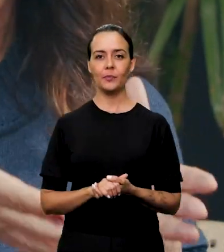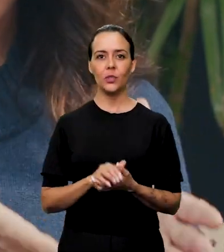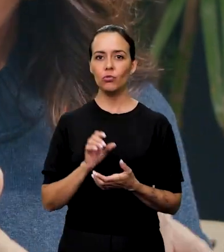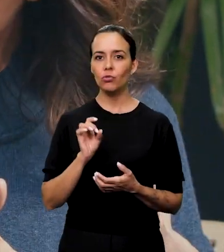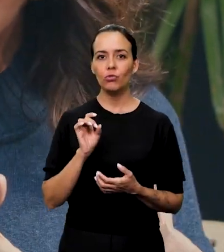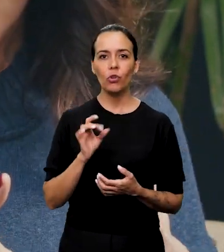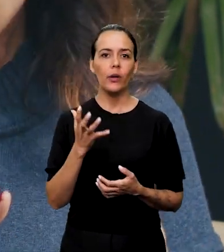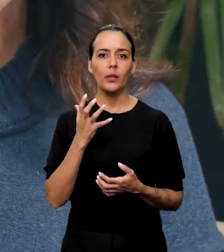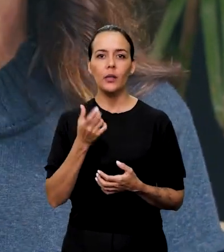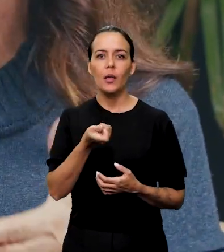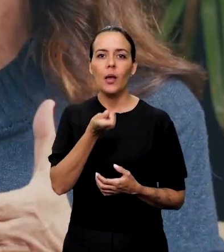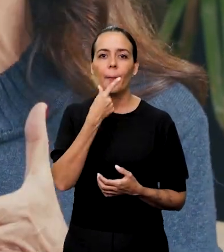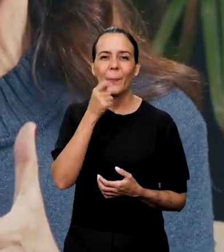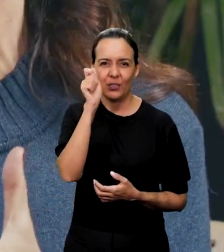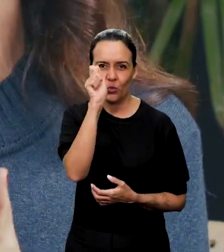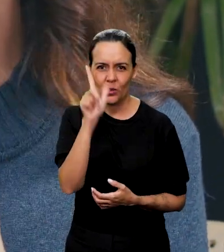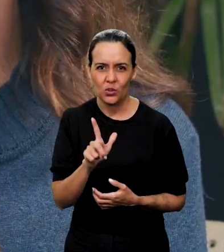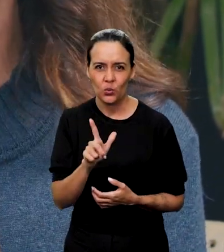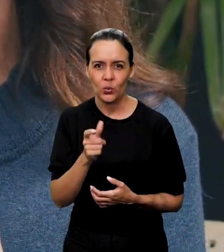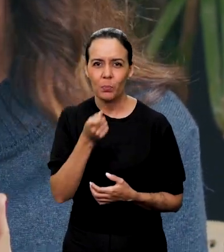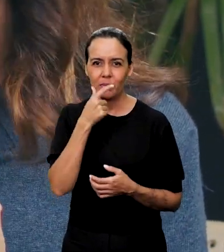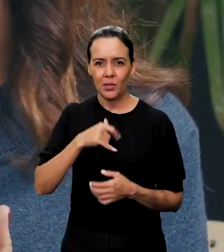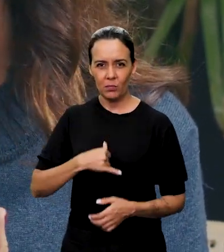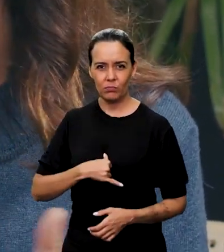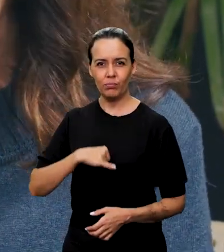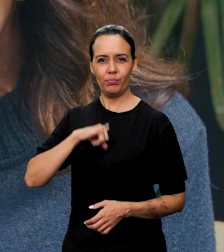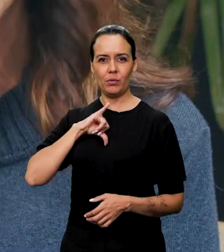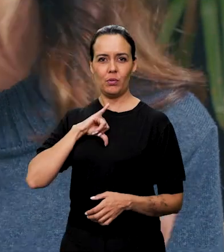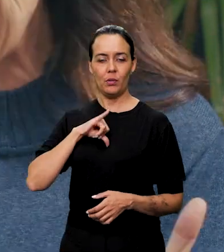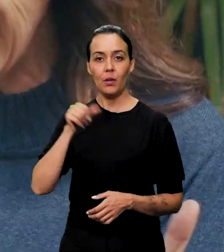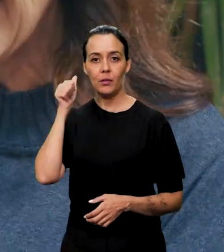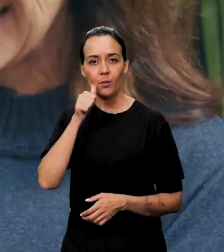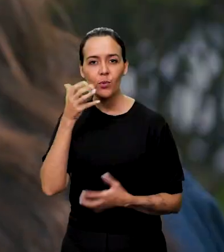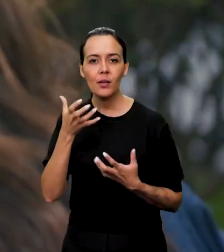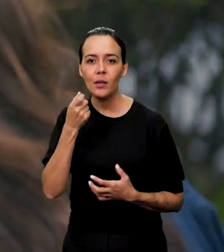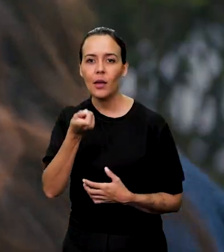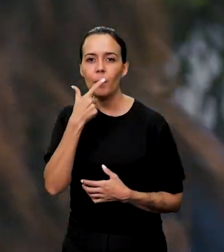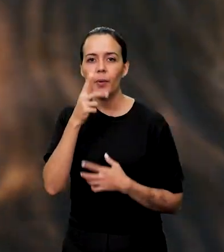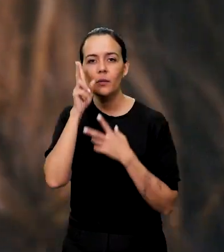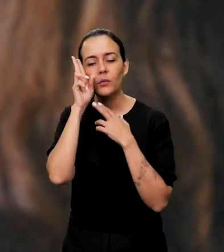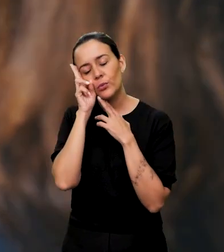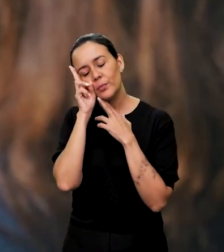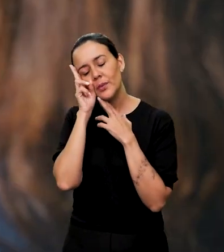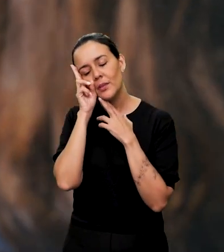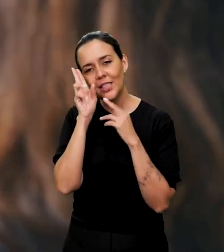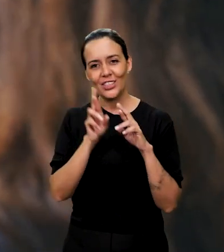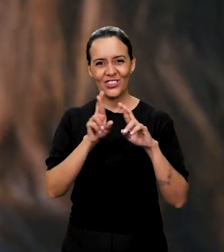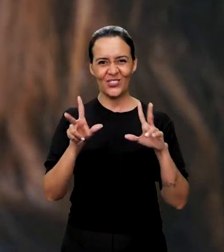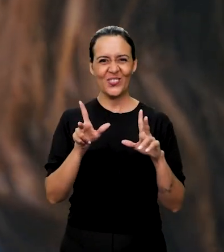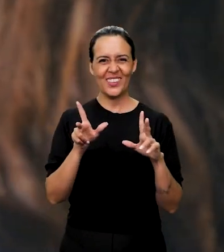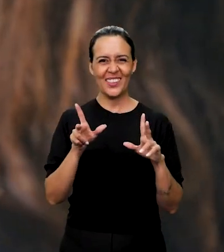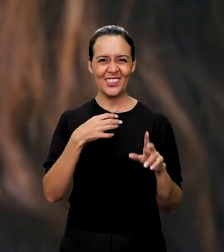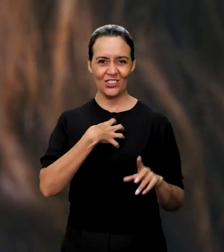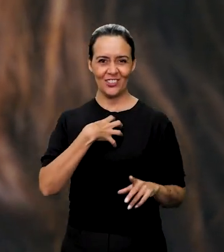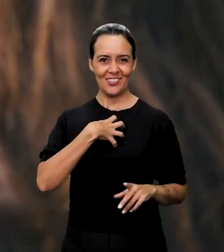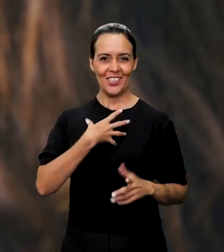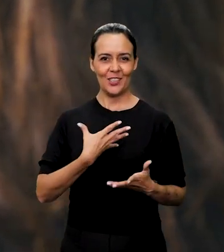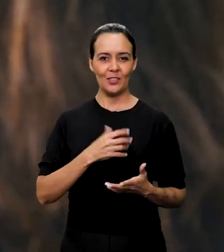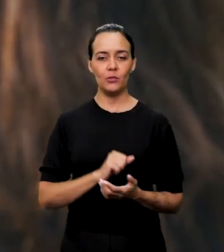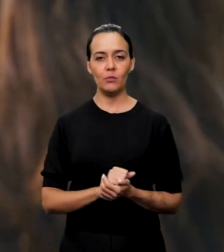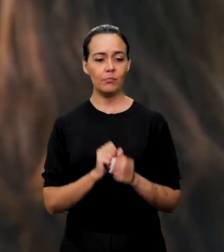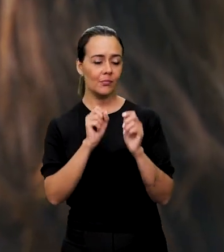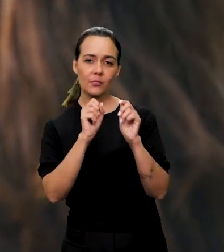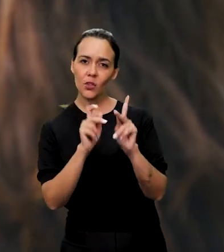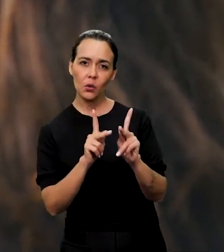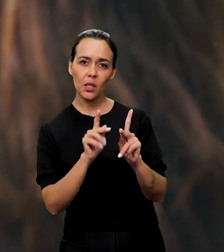tomar Viagra. E ela só queria tomar remédio para dormir. Não, e eu acho que essa é a ideia, né, Angela? É assim, se você quiser,